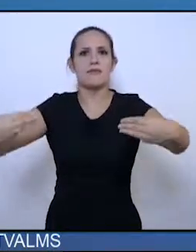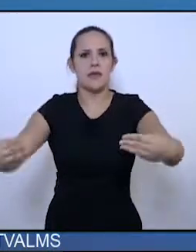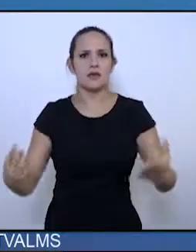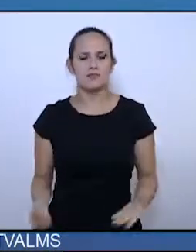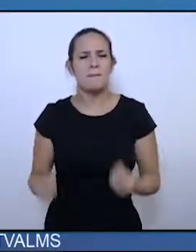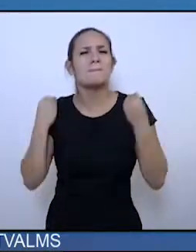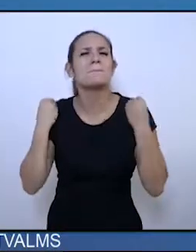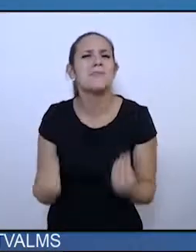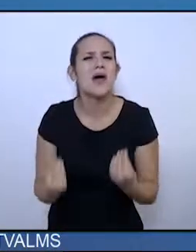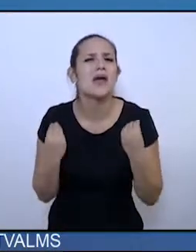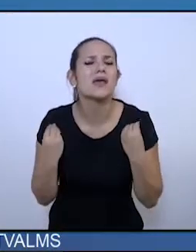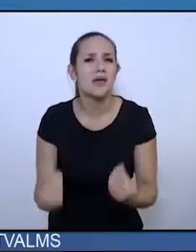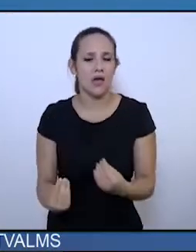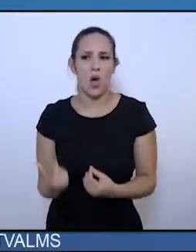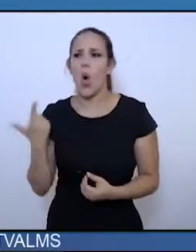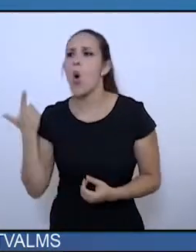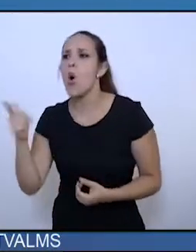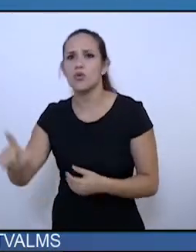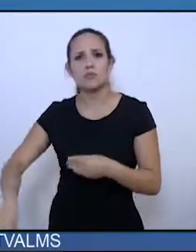Para quê?